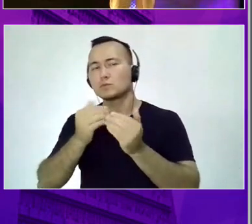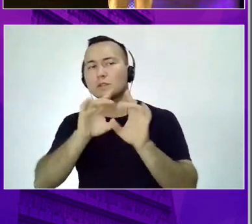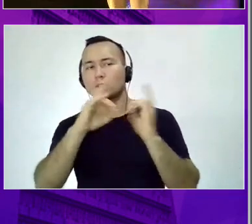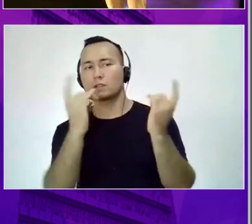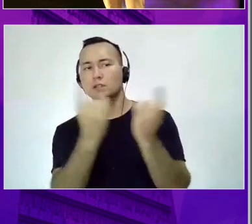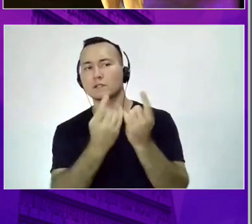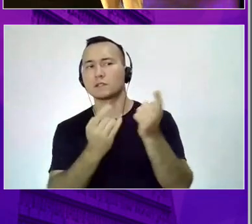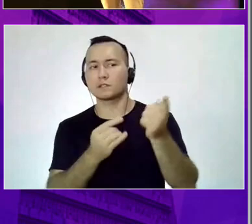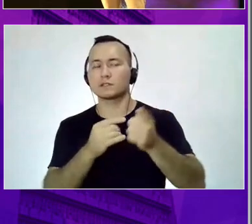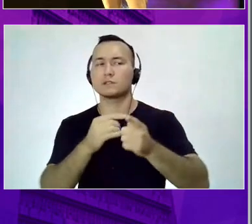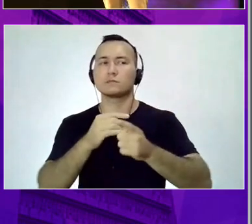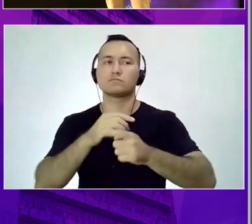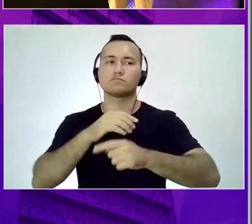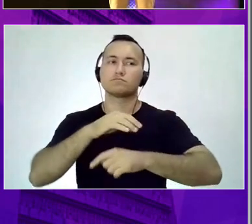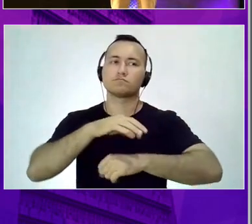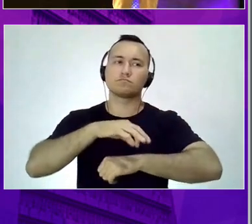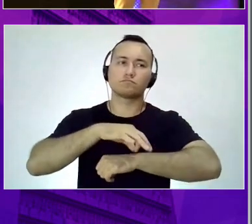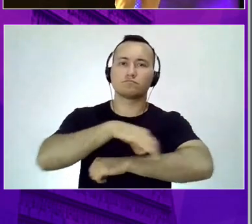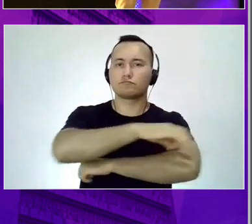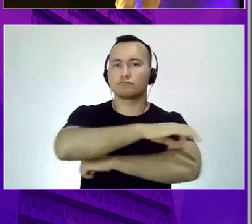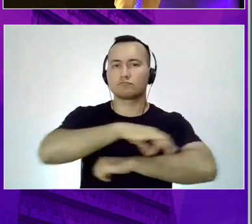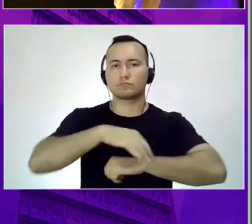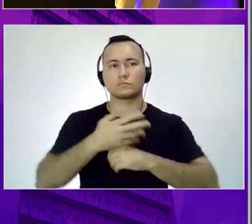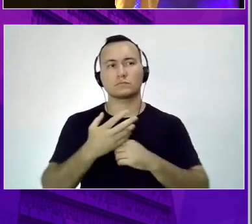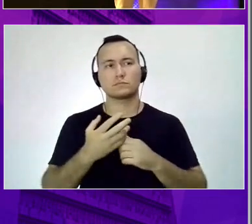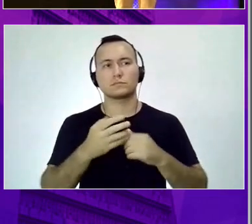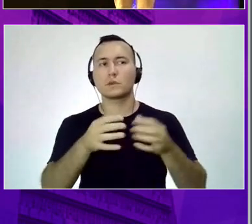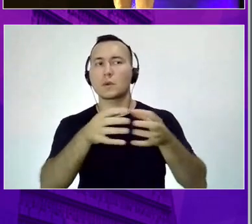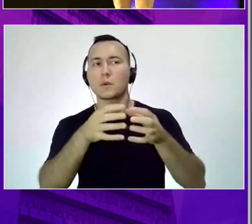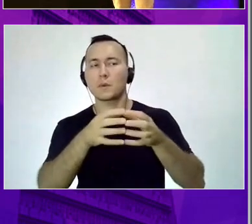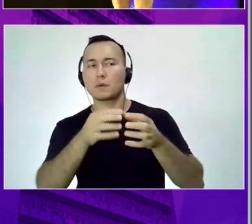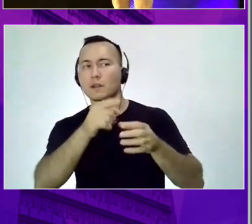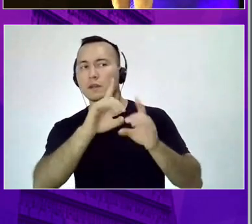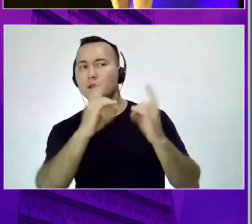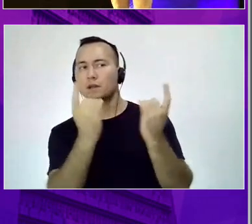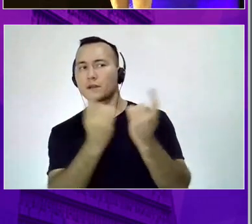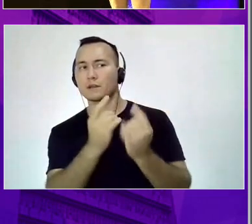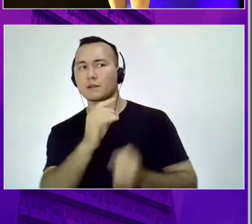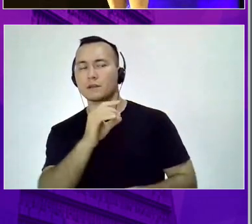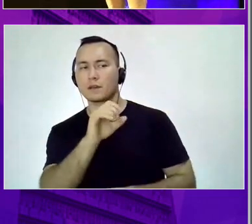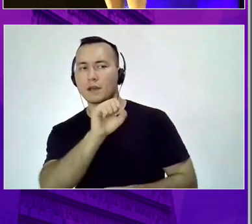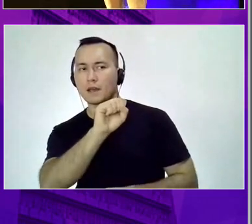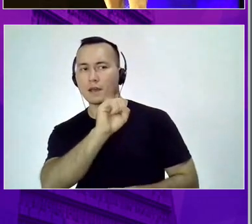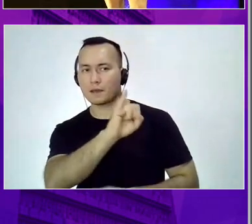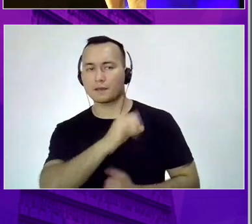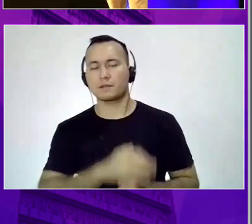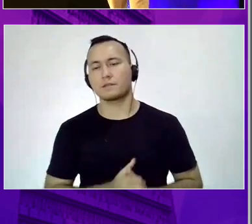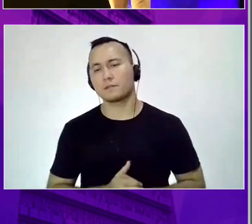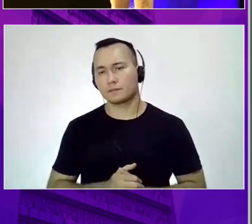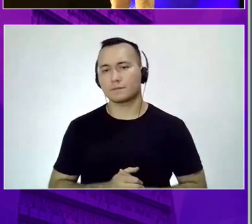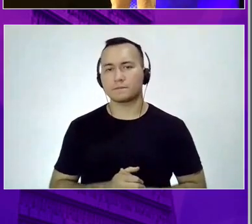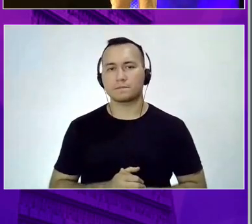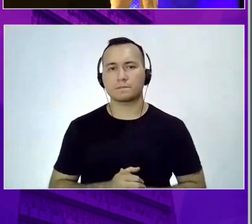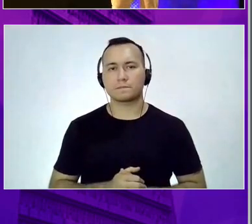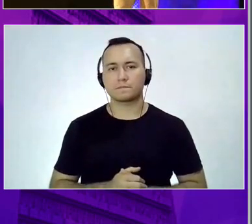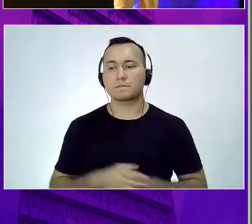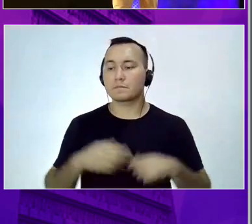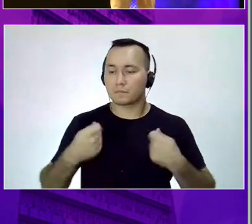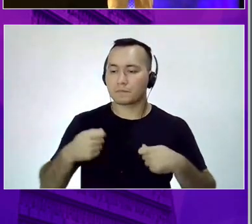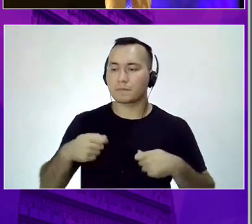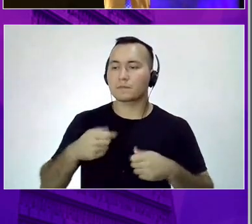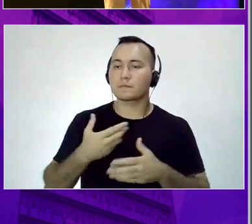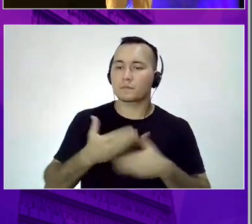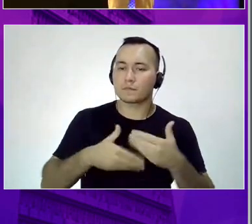de SI, não conseguisse navegar nessa estrutura, entender como é que funcionava uma Gemude, por exemplo. Então, a gente precisou entender